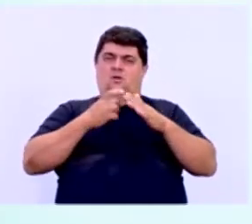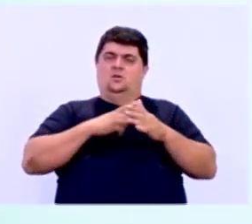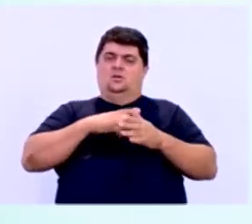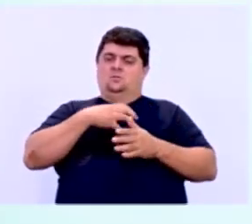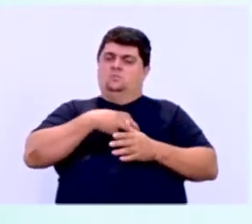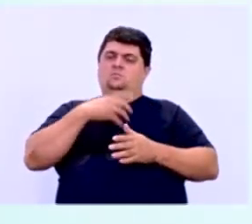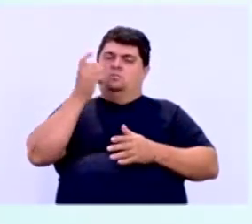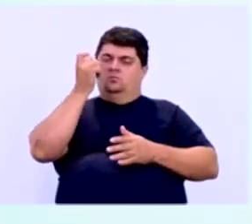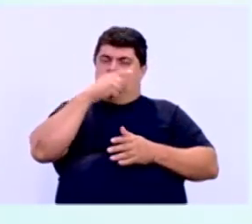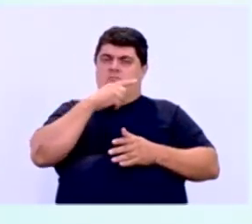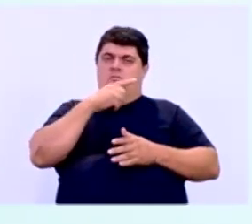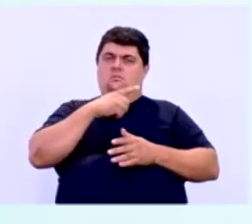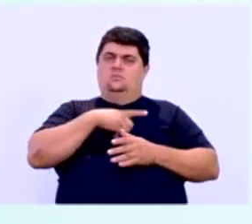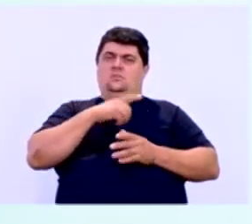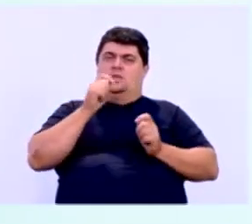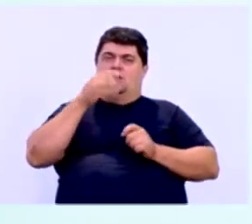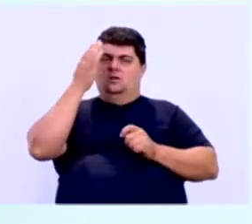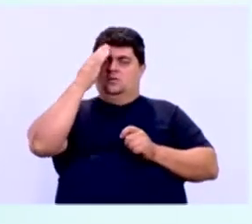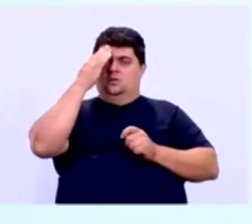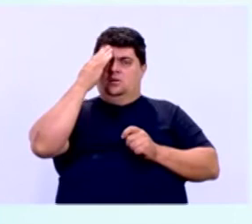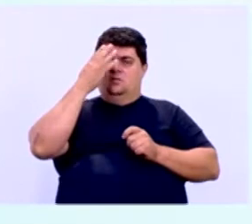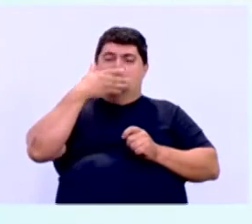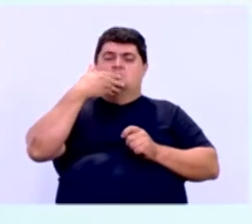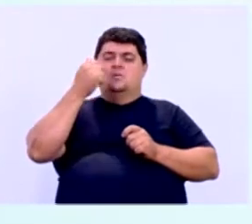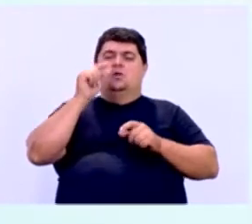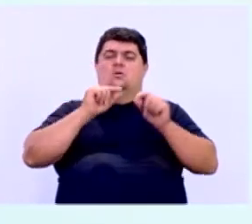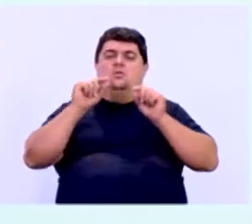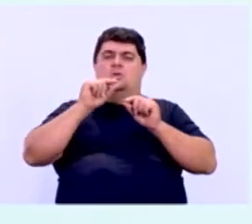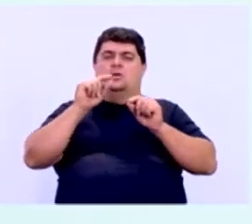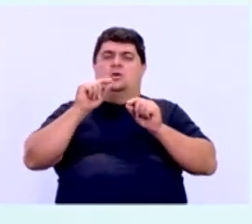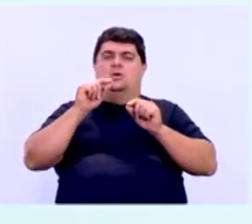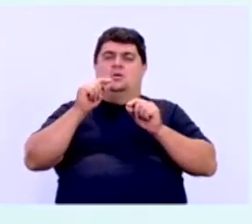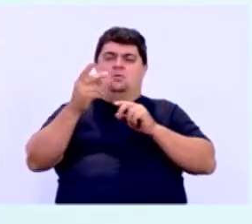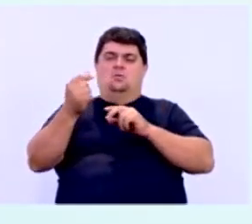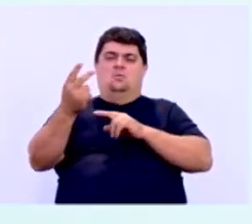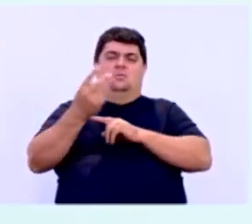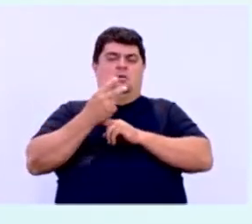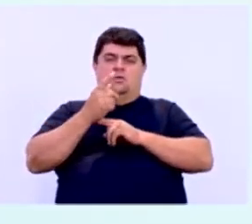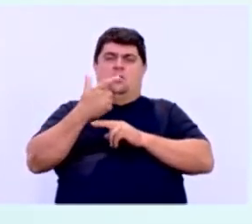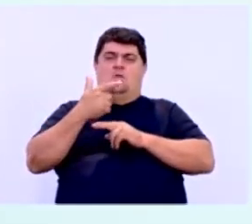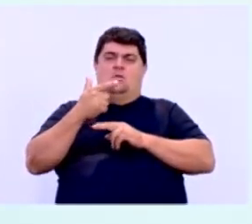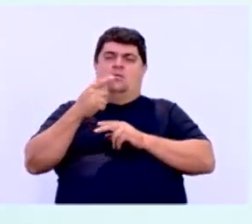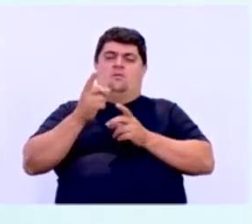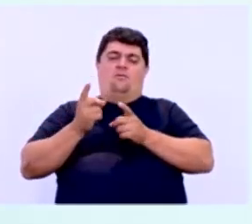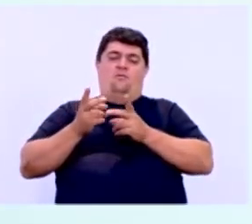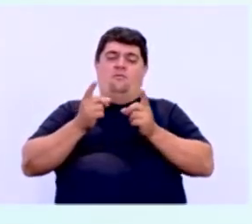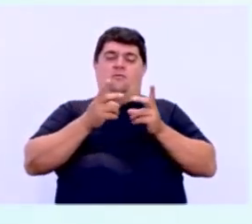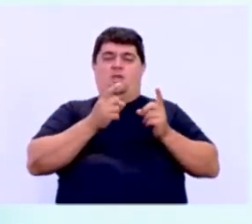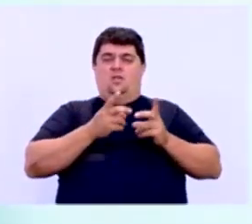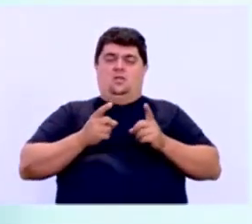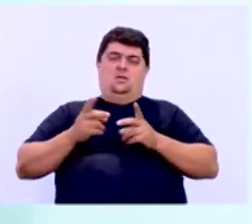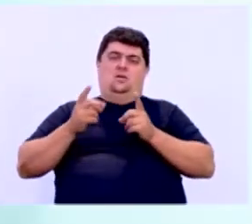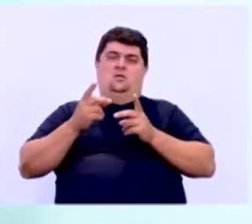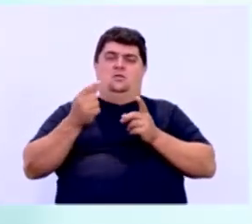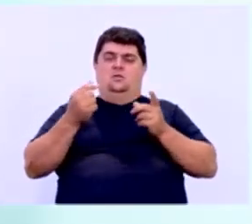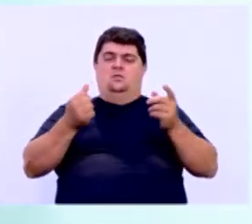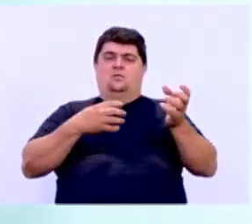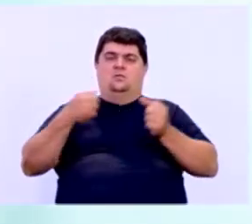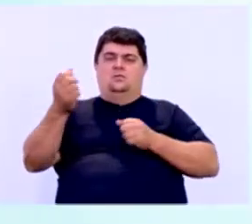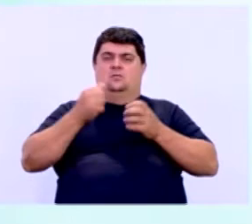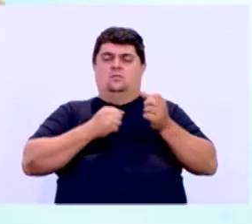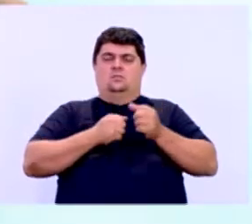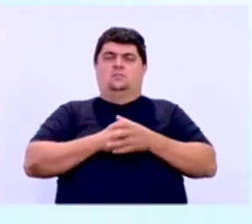dificuldade e ela entendeu que a melhor situação não era buscar um financiamento externo, e sim a coleta de recursos de